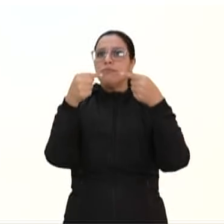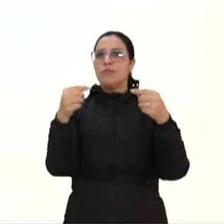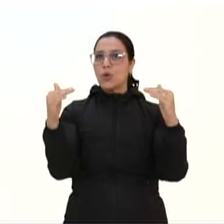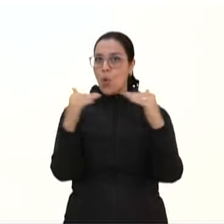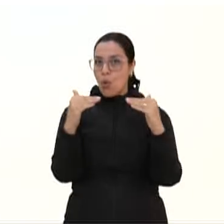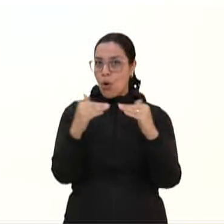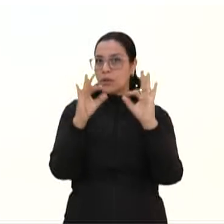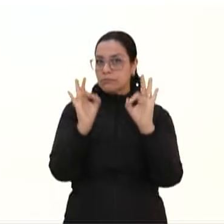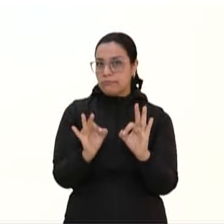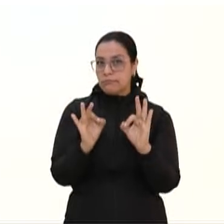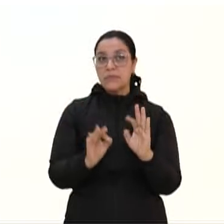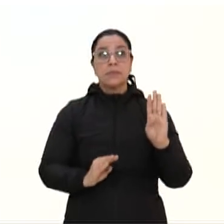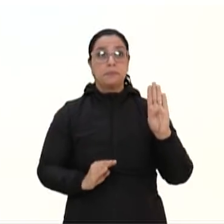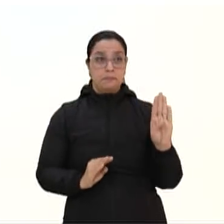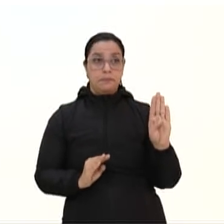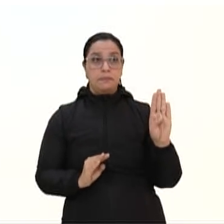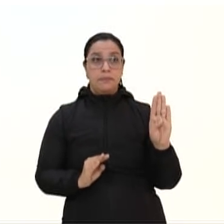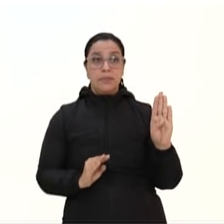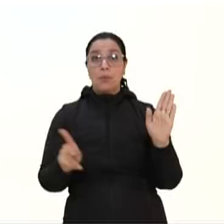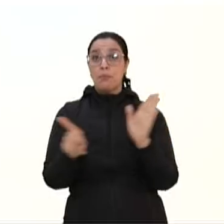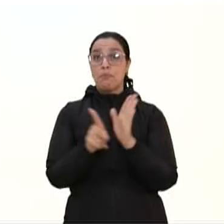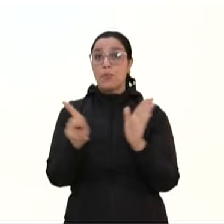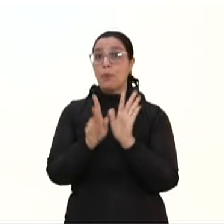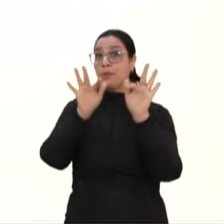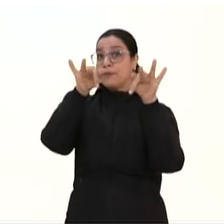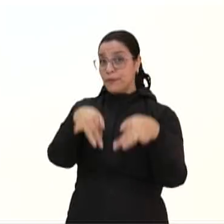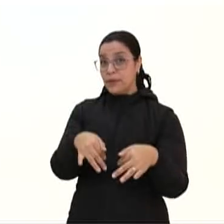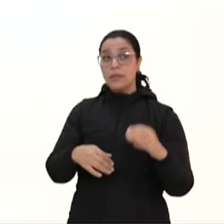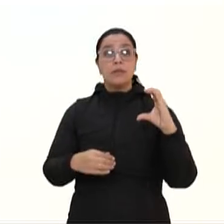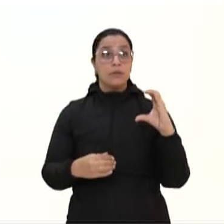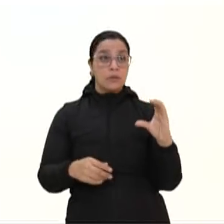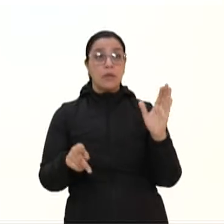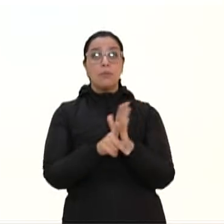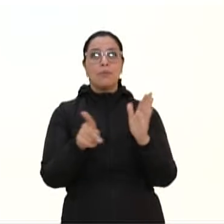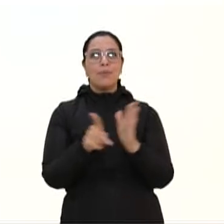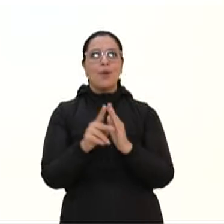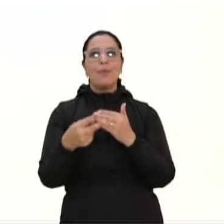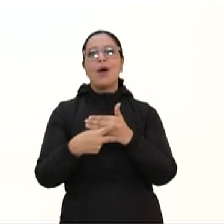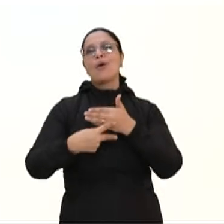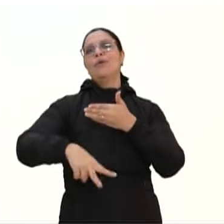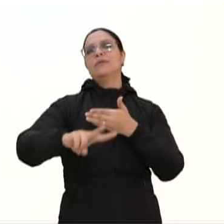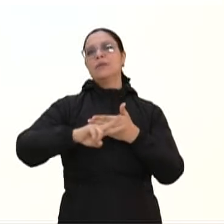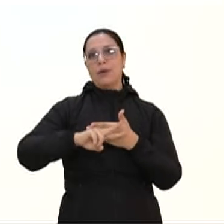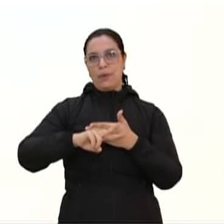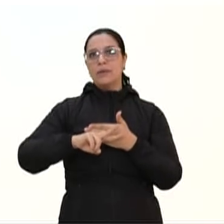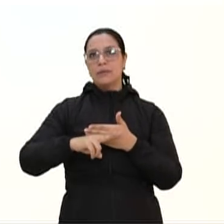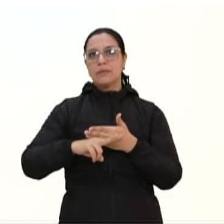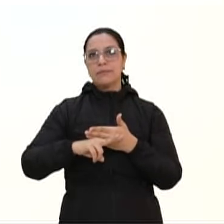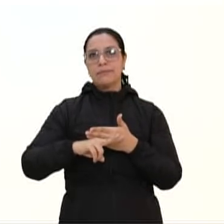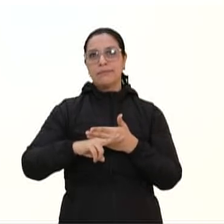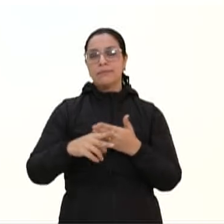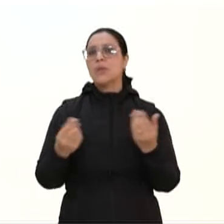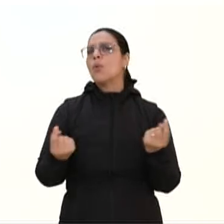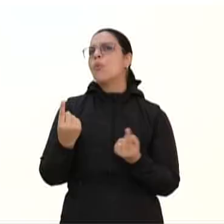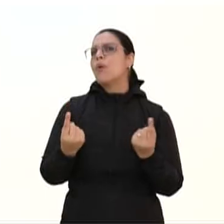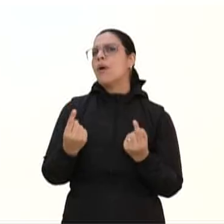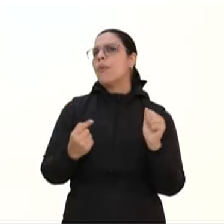de sentido estabelecida entre a primeira e a segunda oração. O vendaval foi tão forte